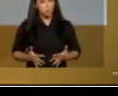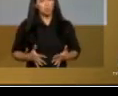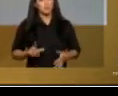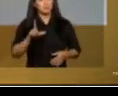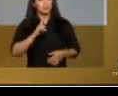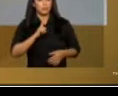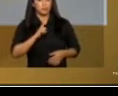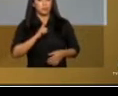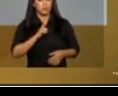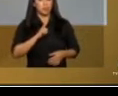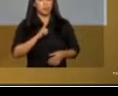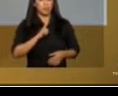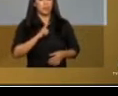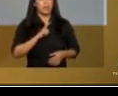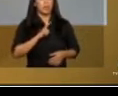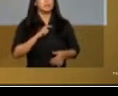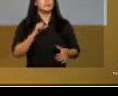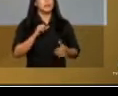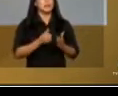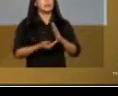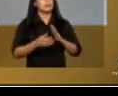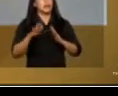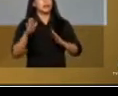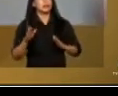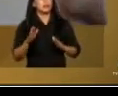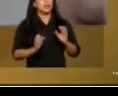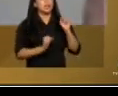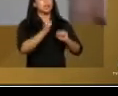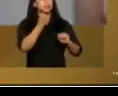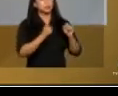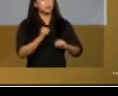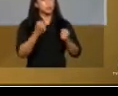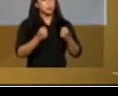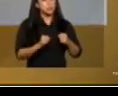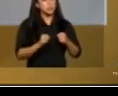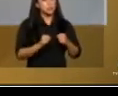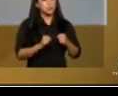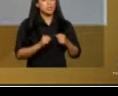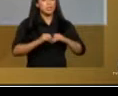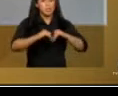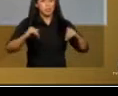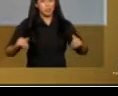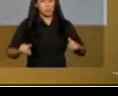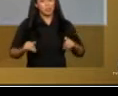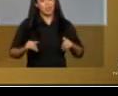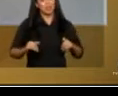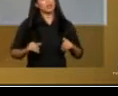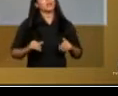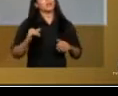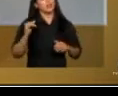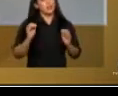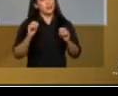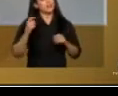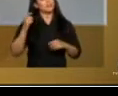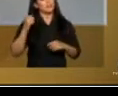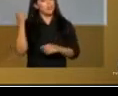petroquímica é mais um erro da Petrobras, porque esta indústria agrega valor aos insumos petrolíferos. Então,